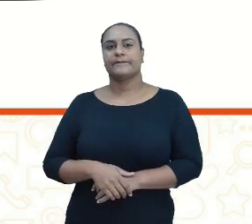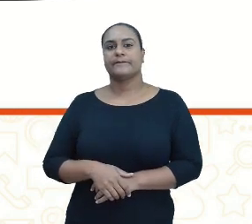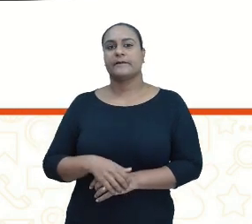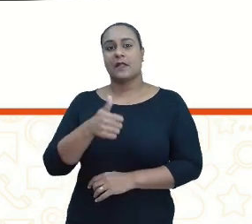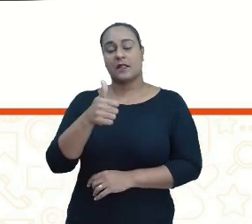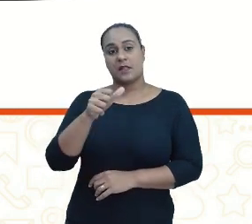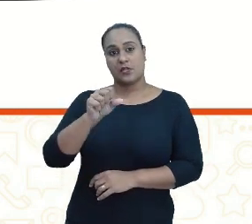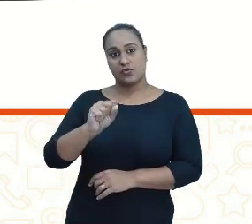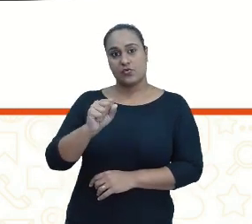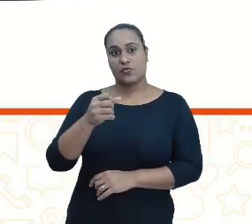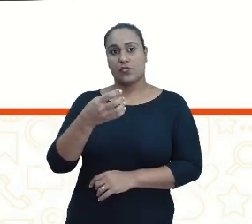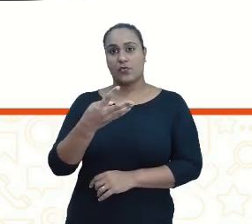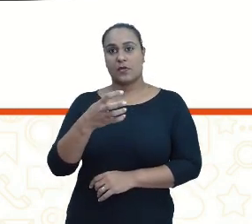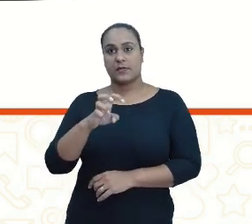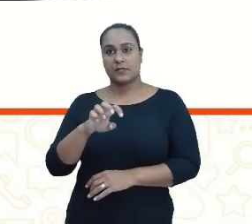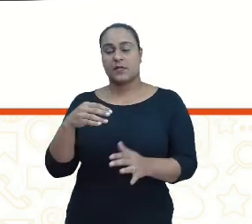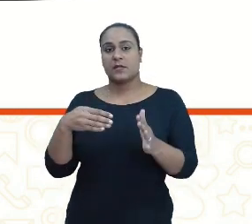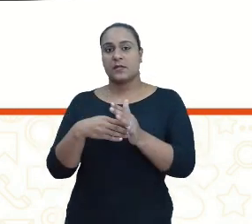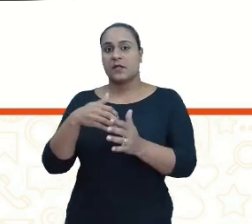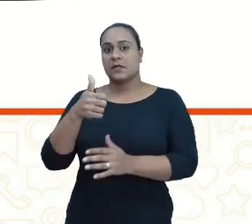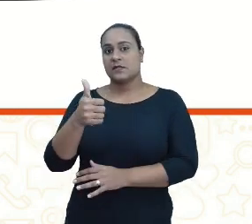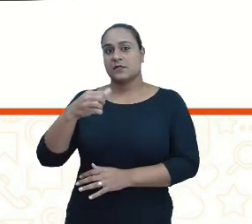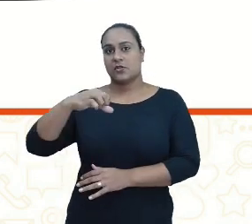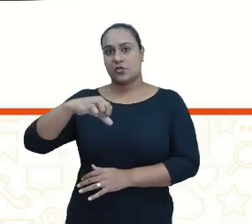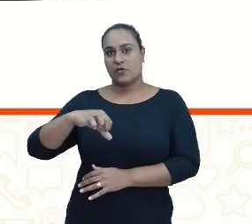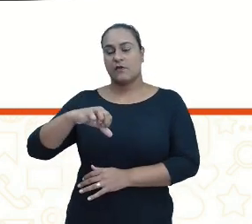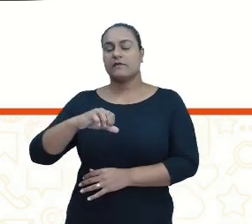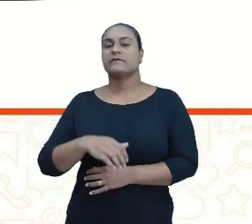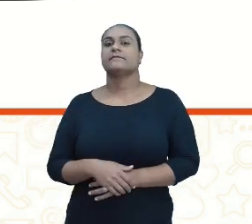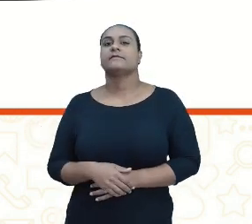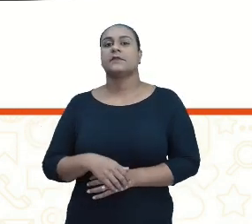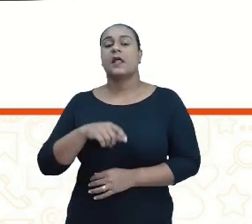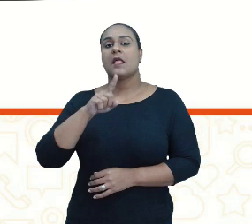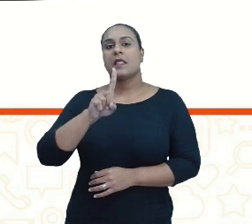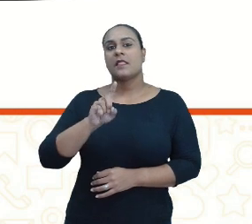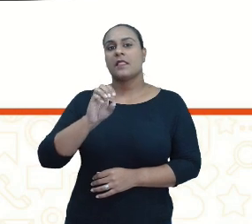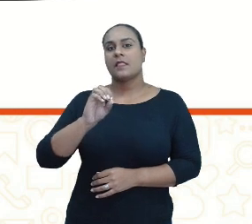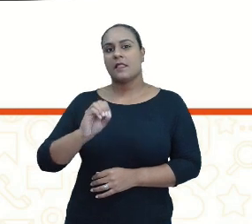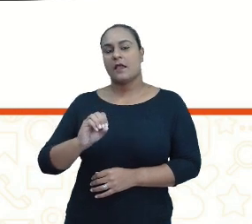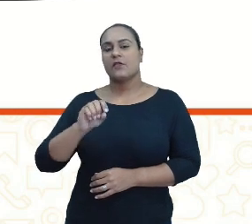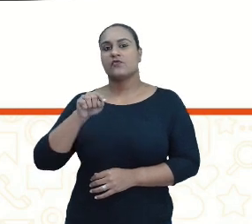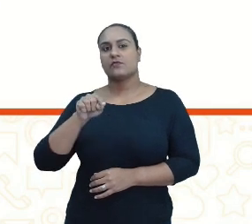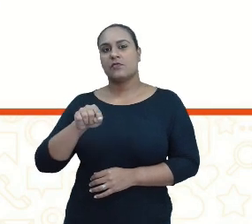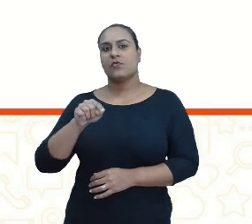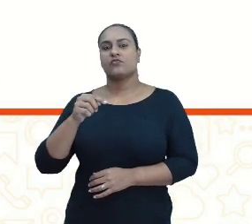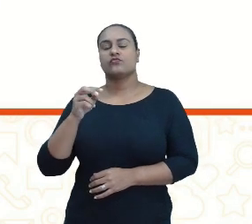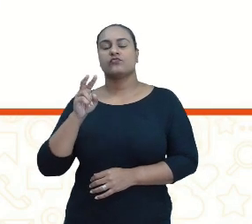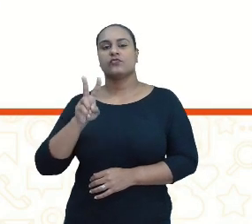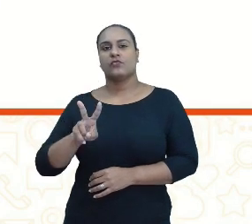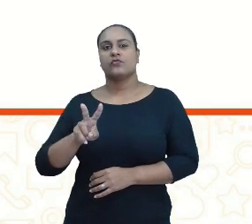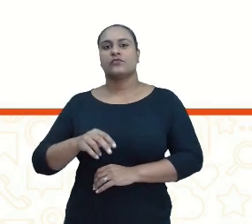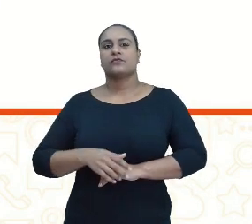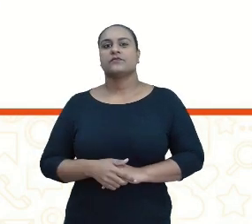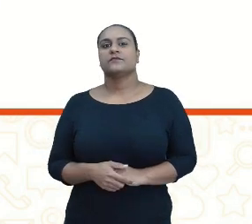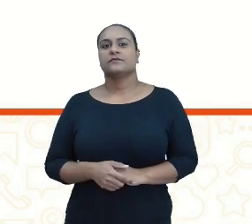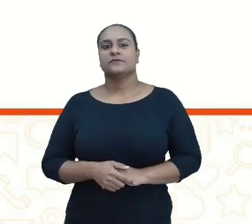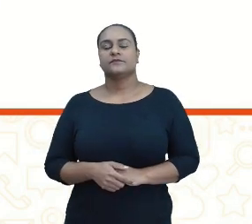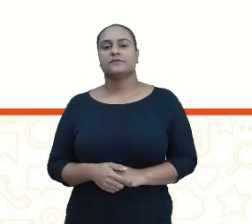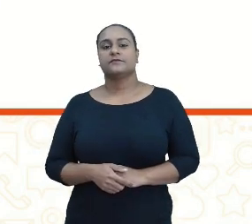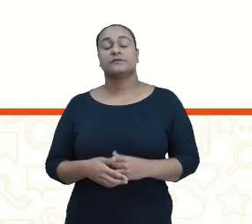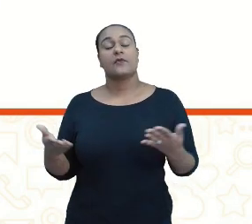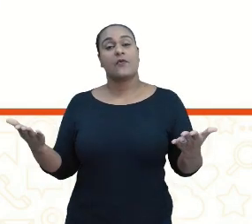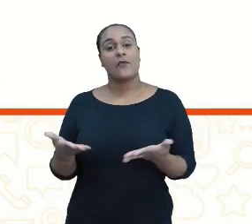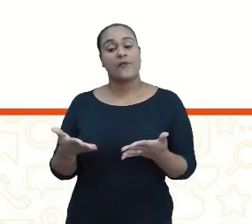de 18h45 às 19h, no canal 10.2 da TV Alep. Hoje